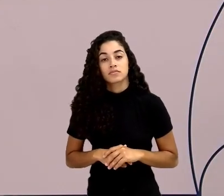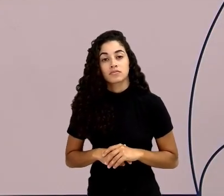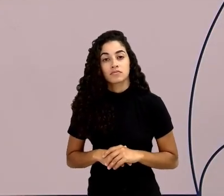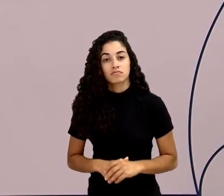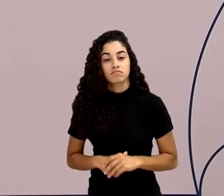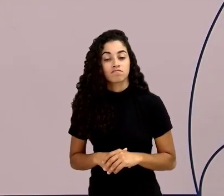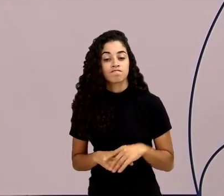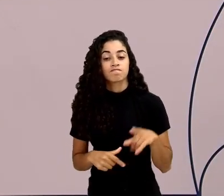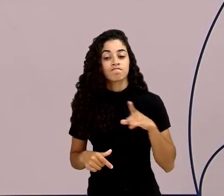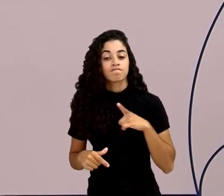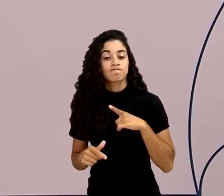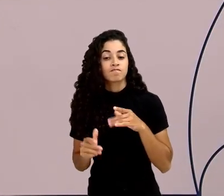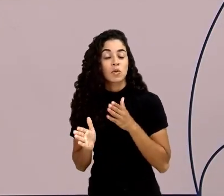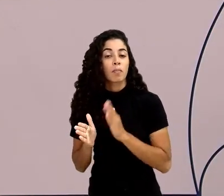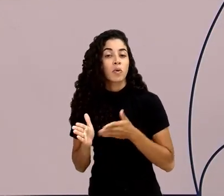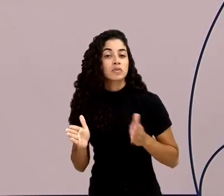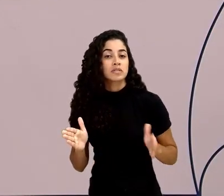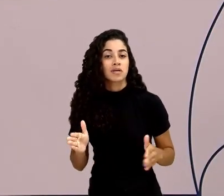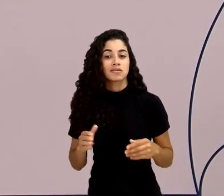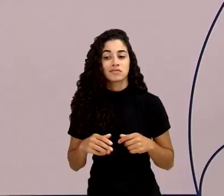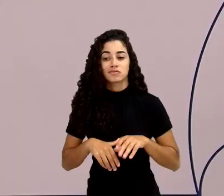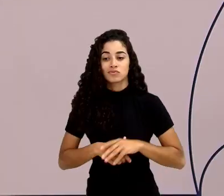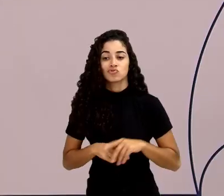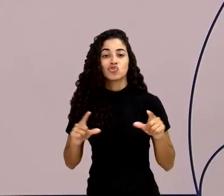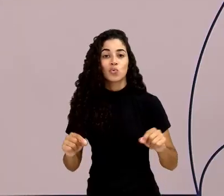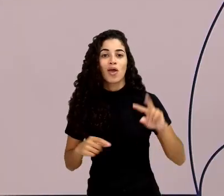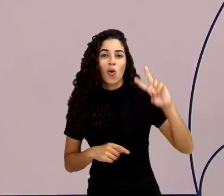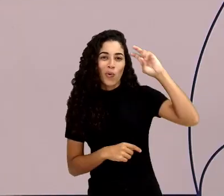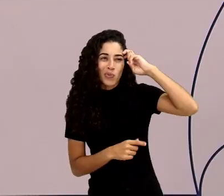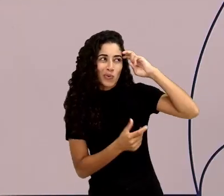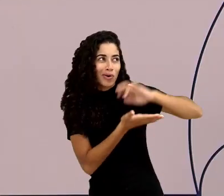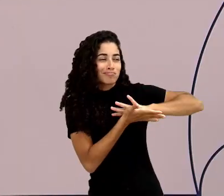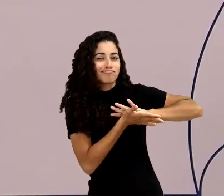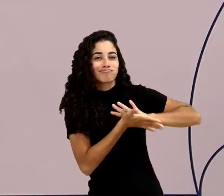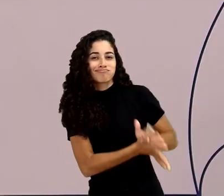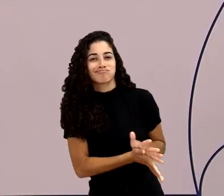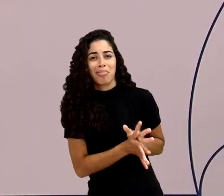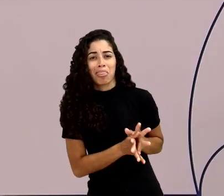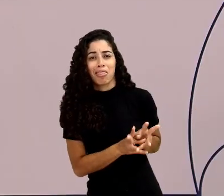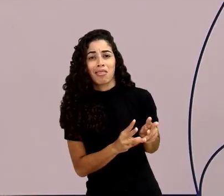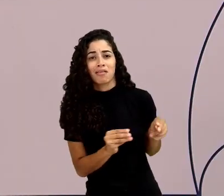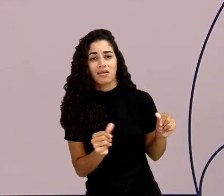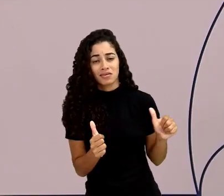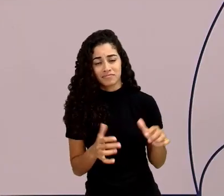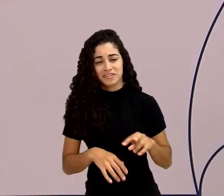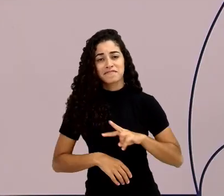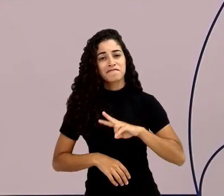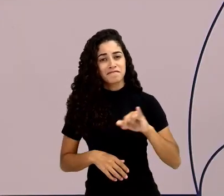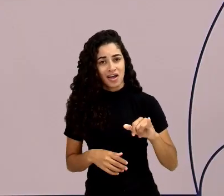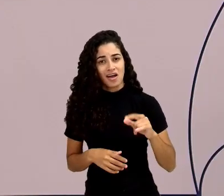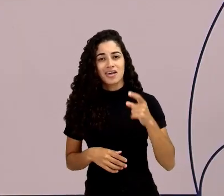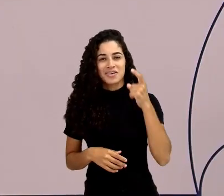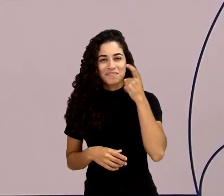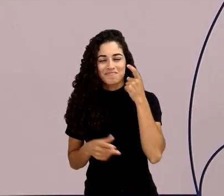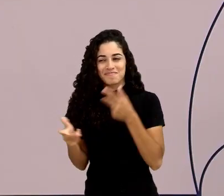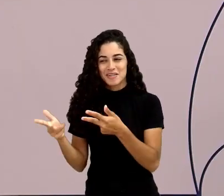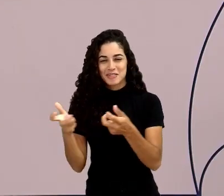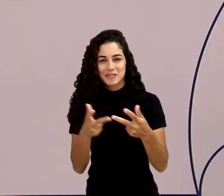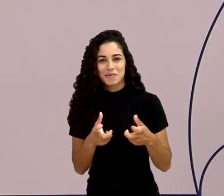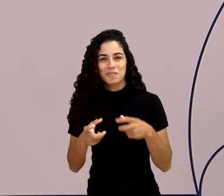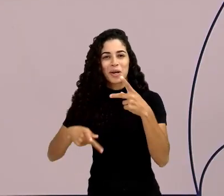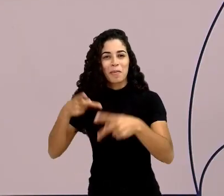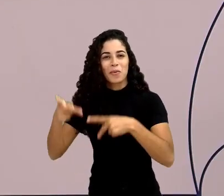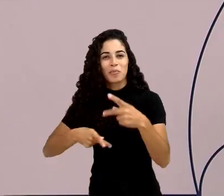um processo de destruição de culturas. E a gente vai verificar isso muito mais entre as populações